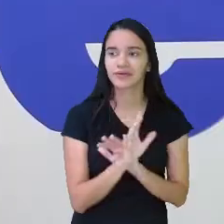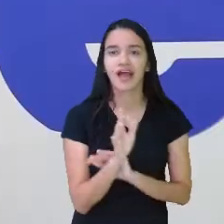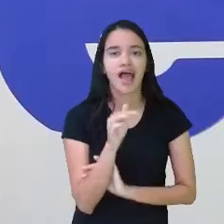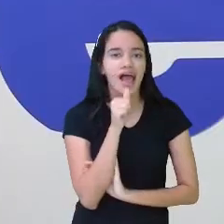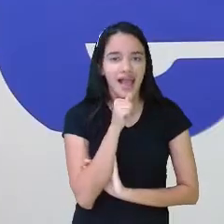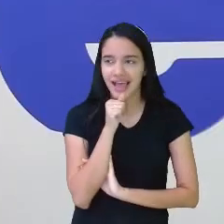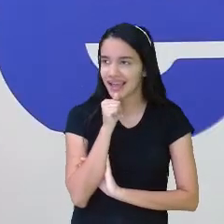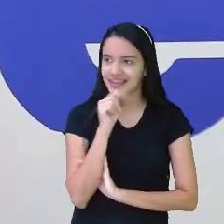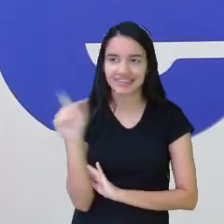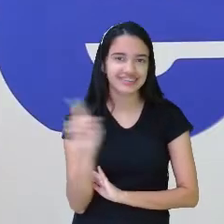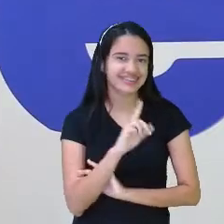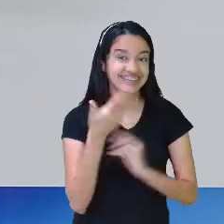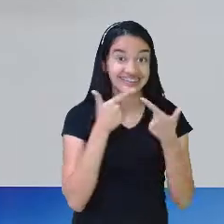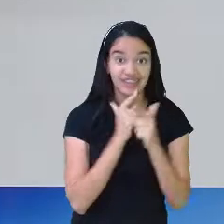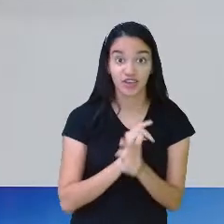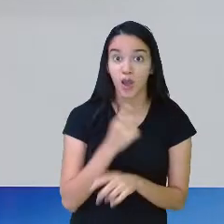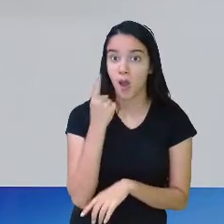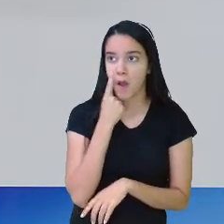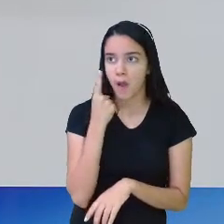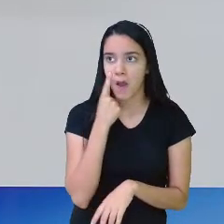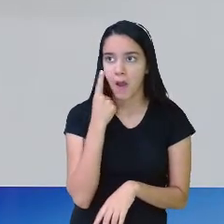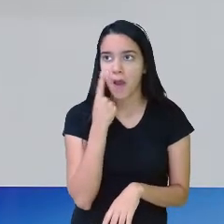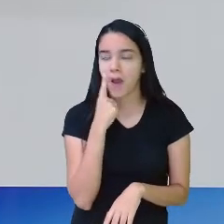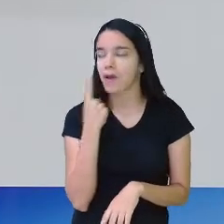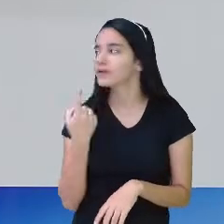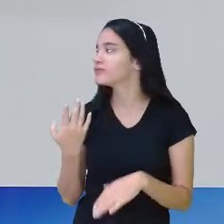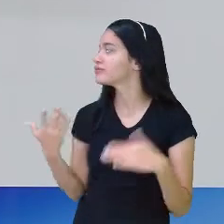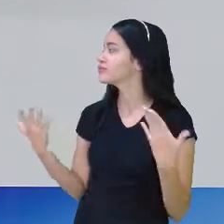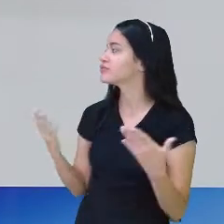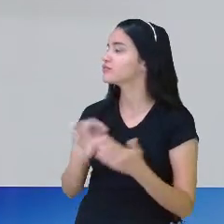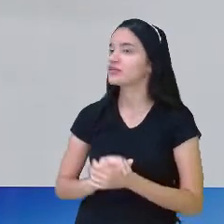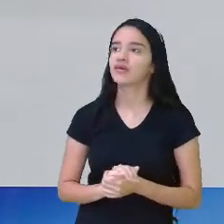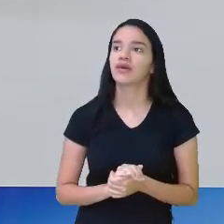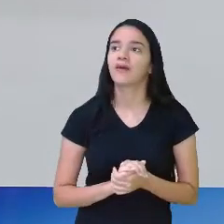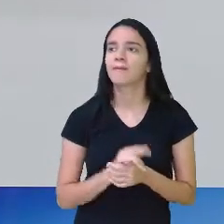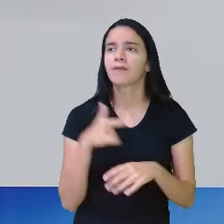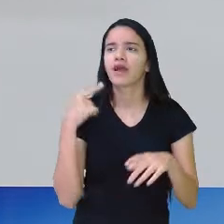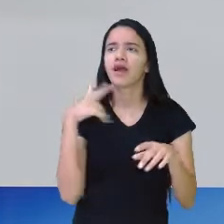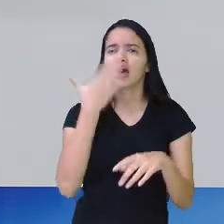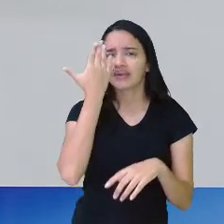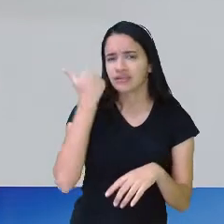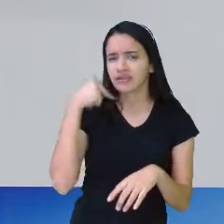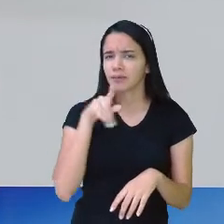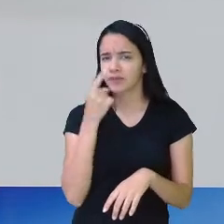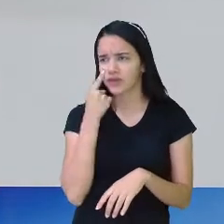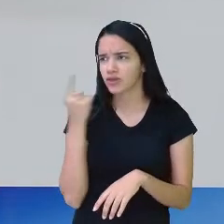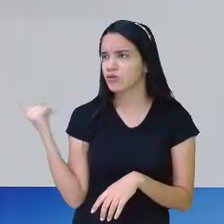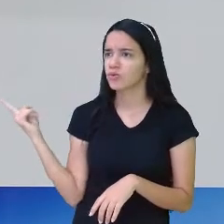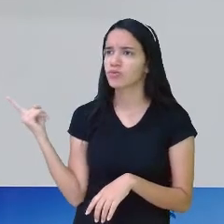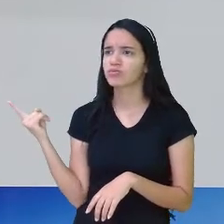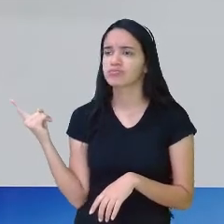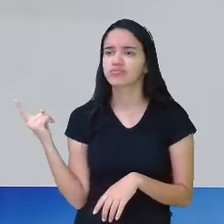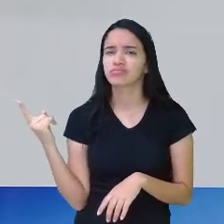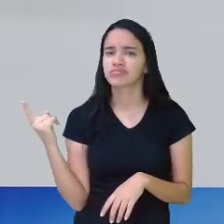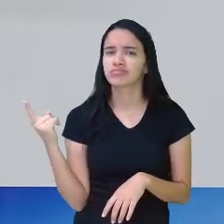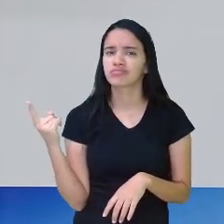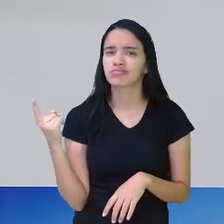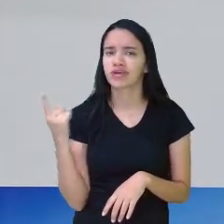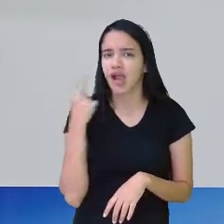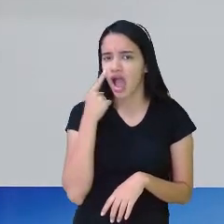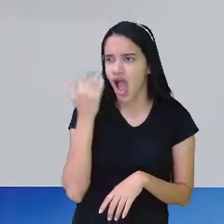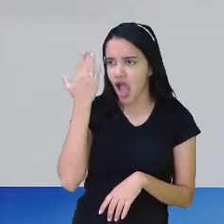Ainda não. Olha só, eu tenho que correr, porque o tempo tá voando, olha. Sabe o que é isso aqui? Isso aqui que tá na minha